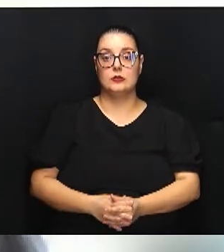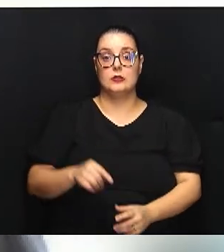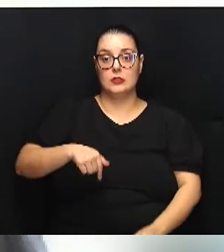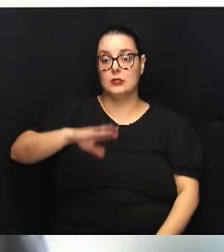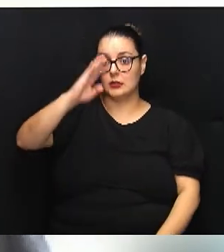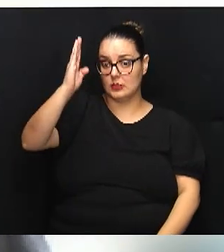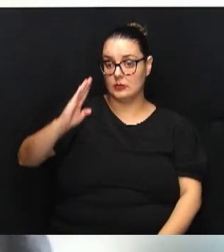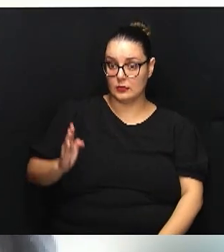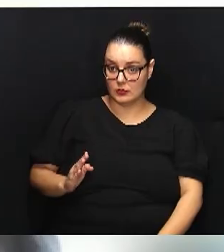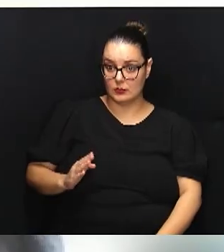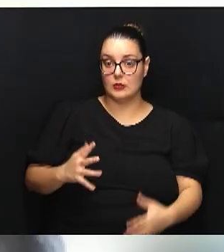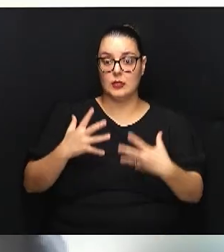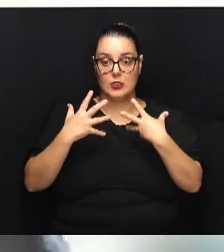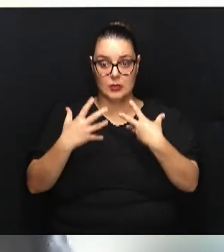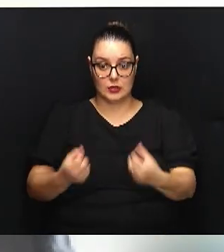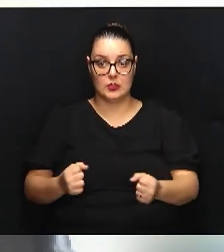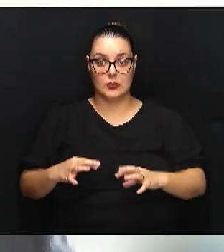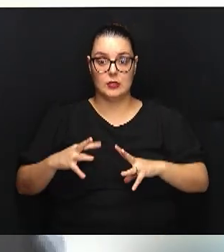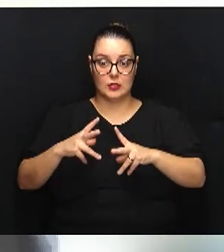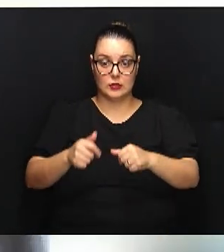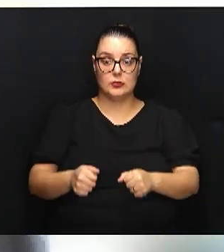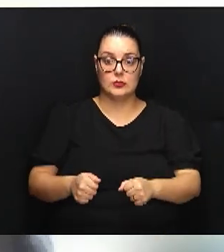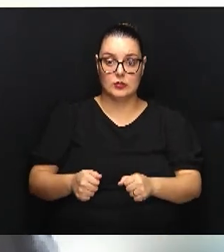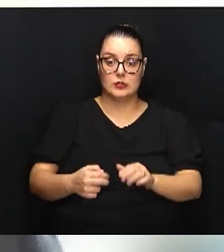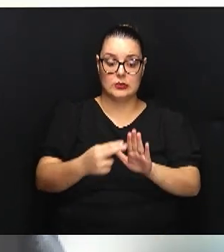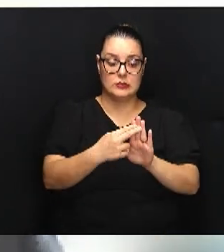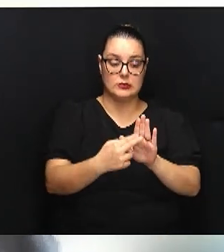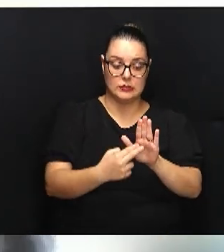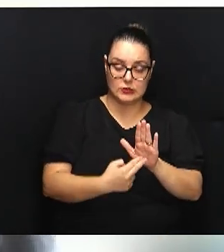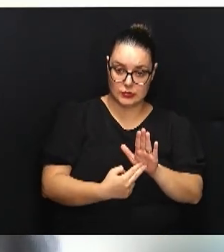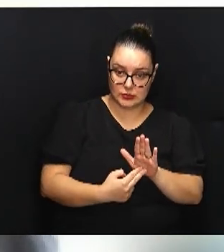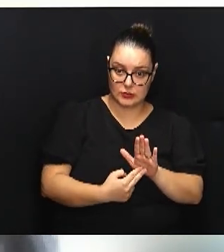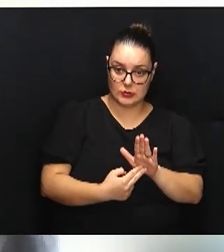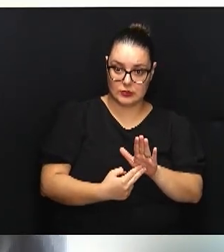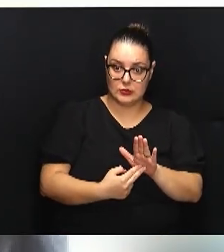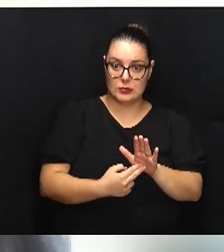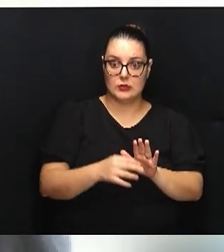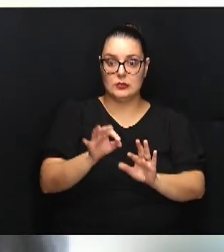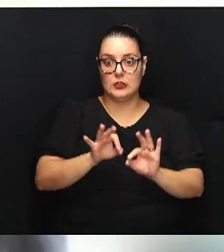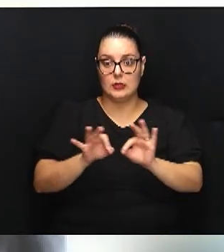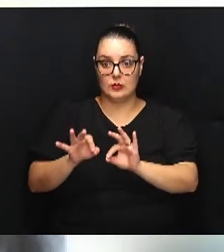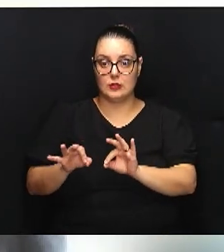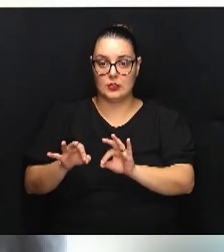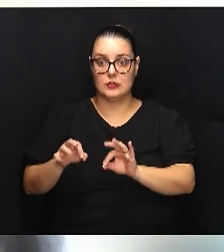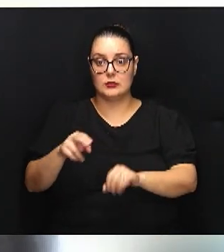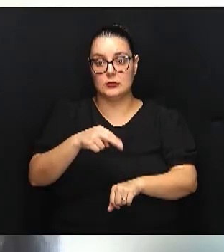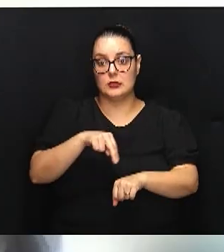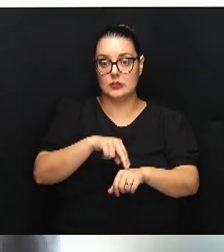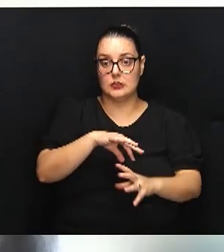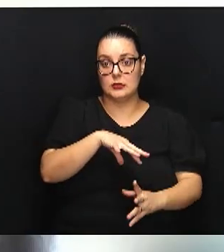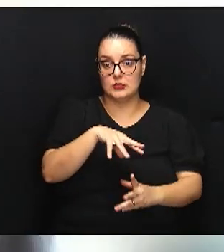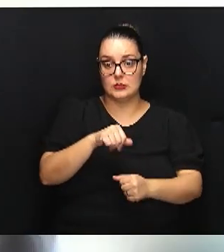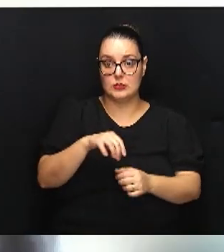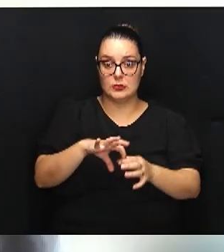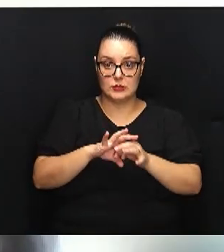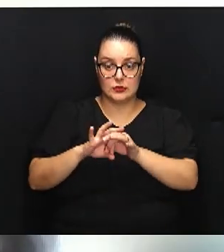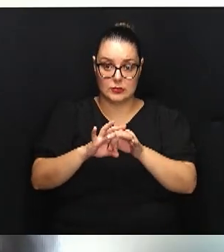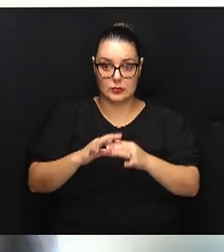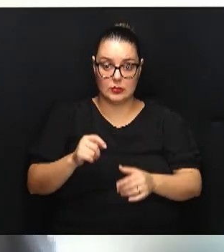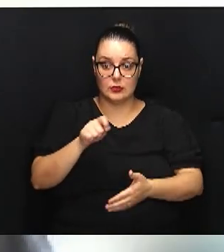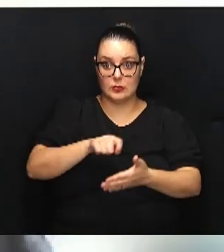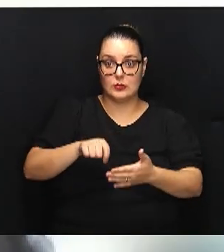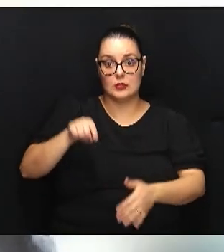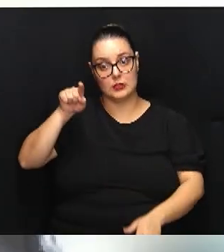das pessoas, né? E o Brasil recepcionou toda essa normativa da Organização das Nações